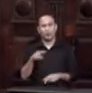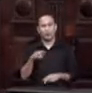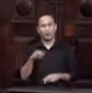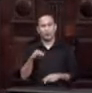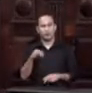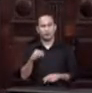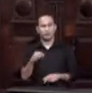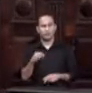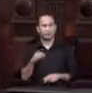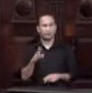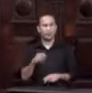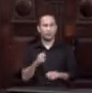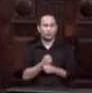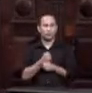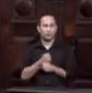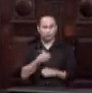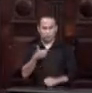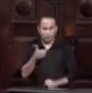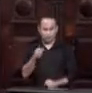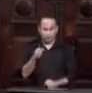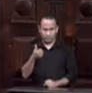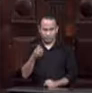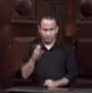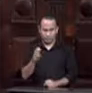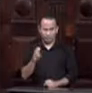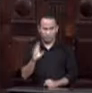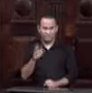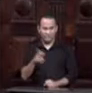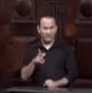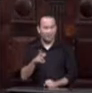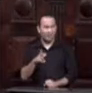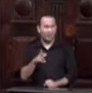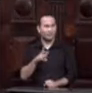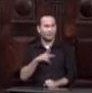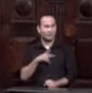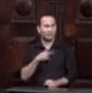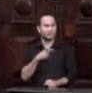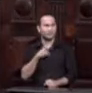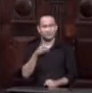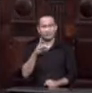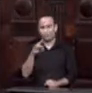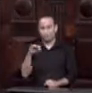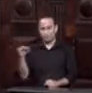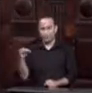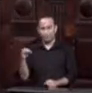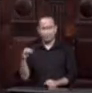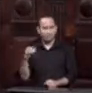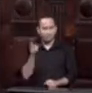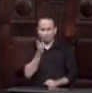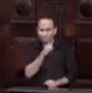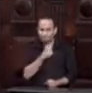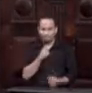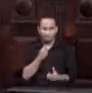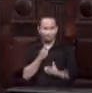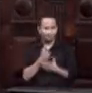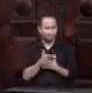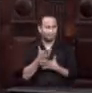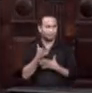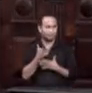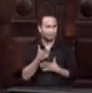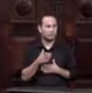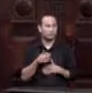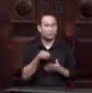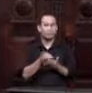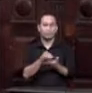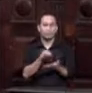no ano de 2015 já passou uma parte do calendário sem condições de funcionamento